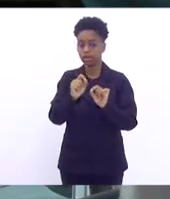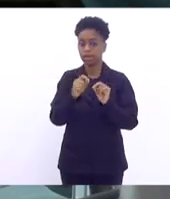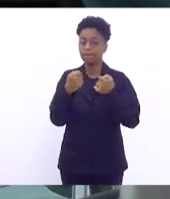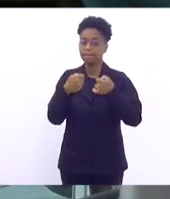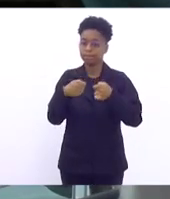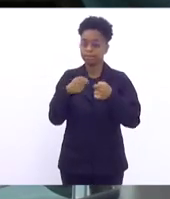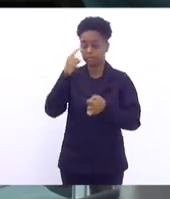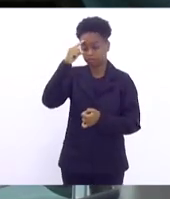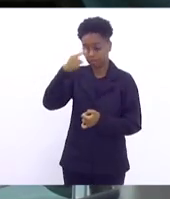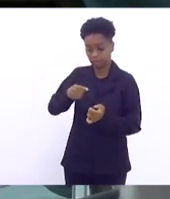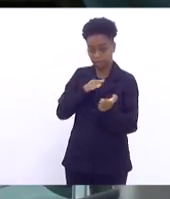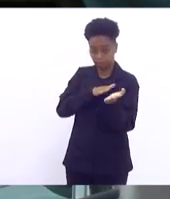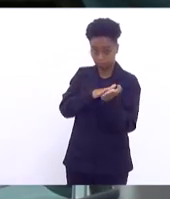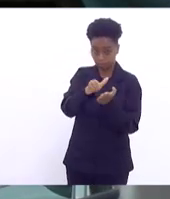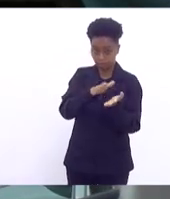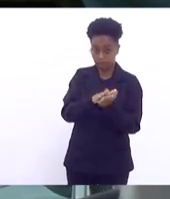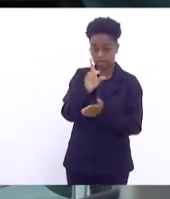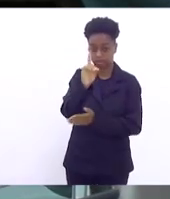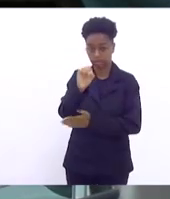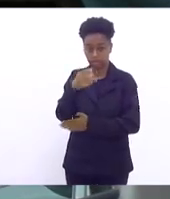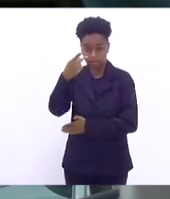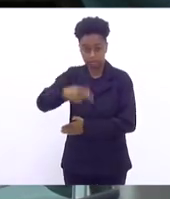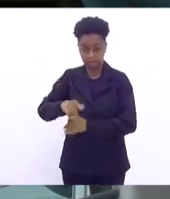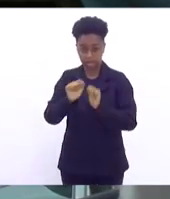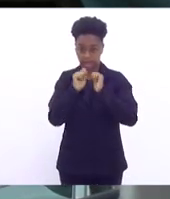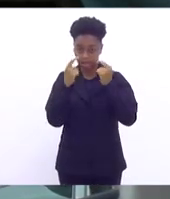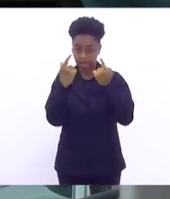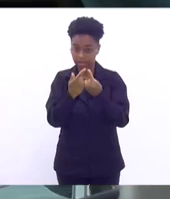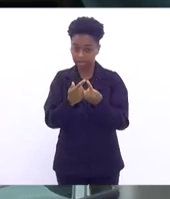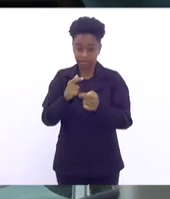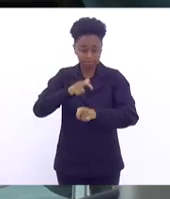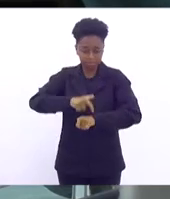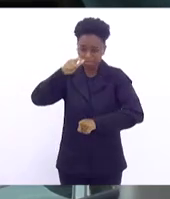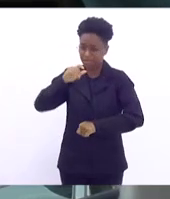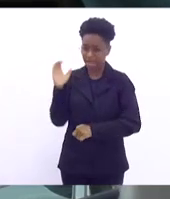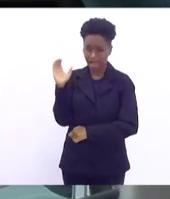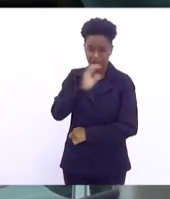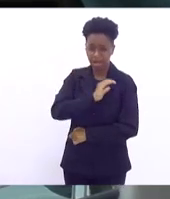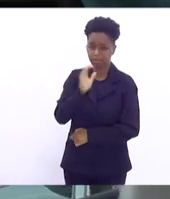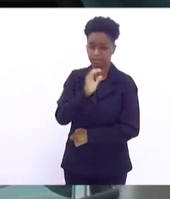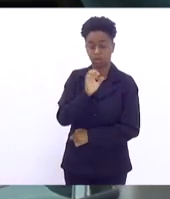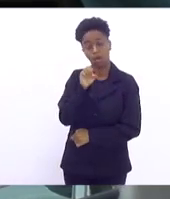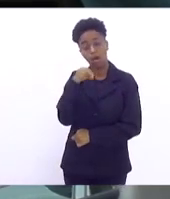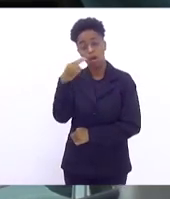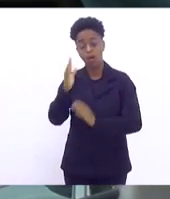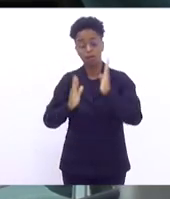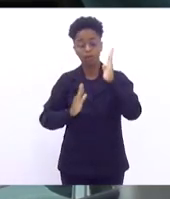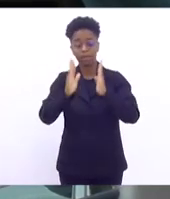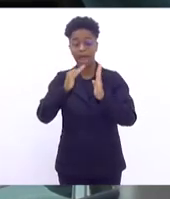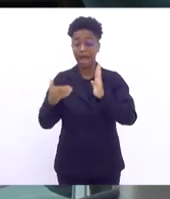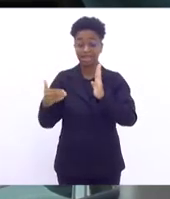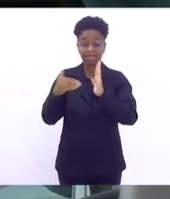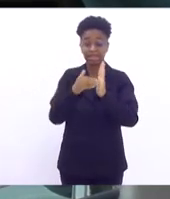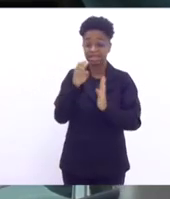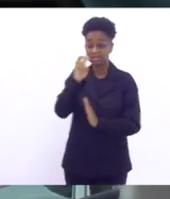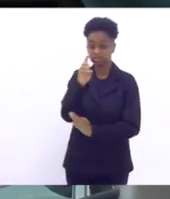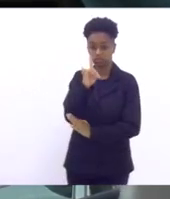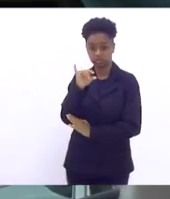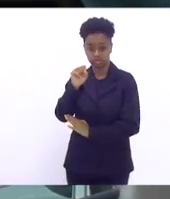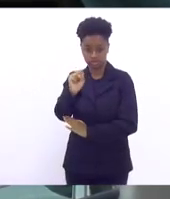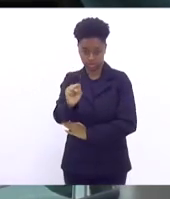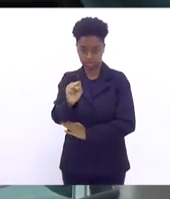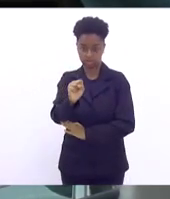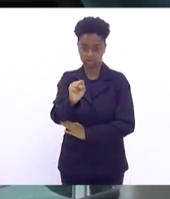publicação no diário oficial da alerj imediatamente ou no prazo de até cinco dias